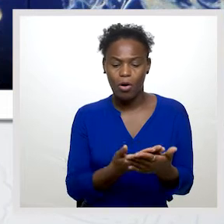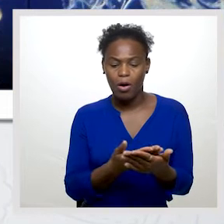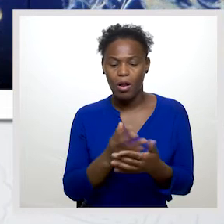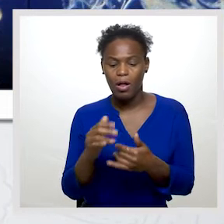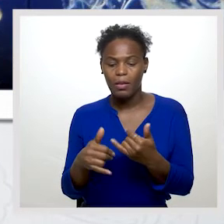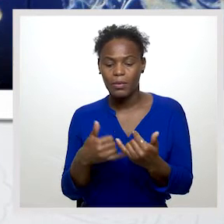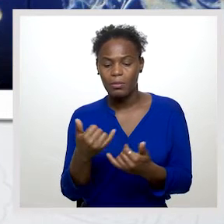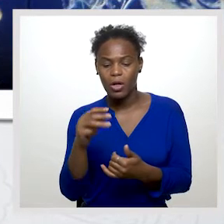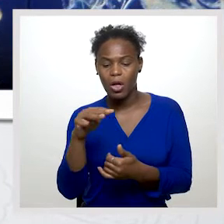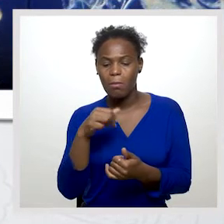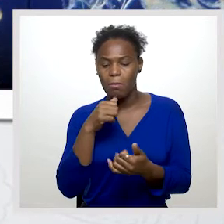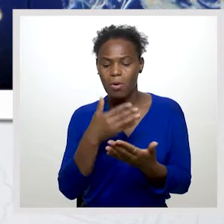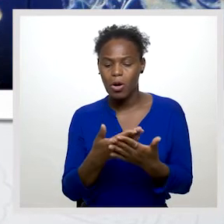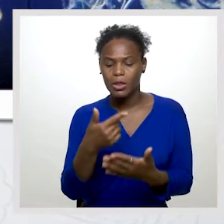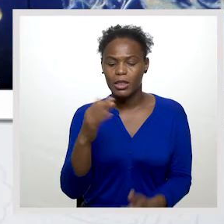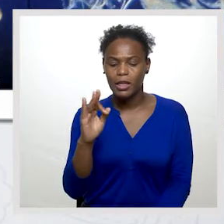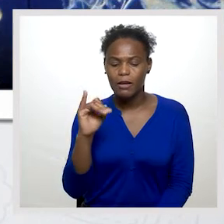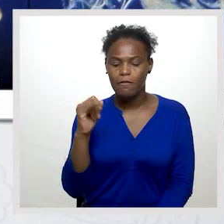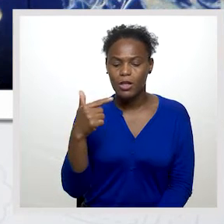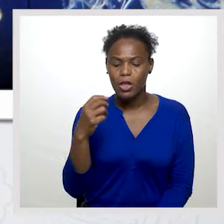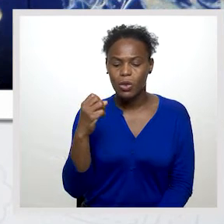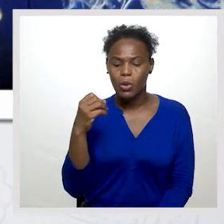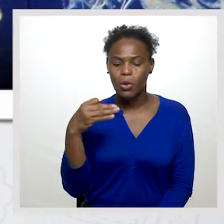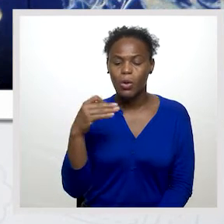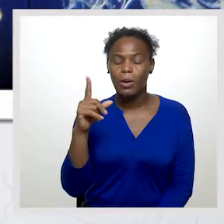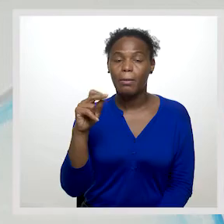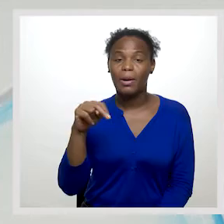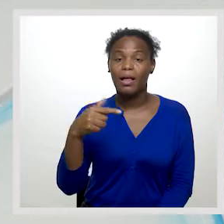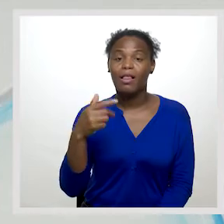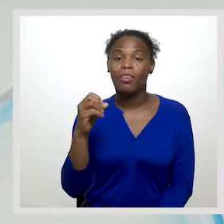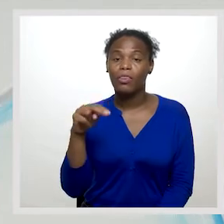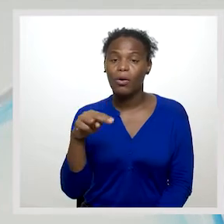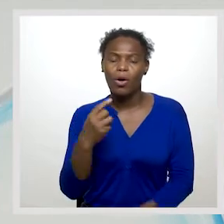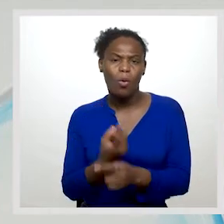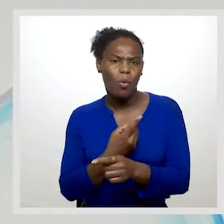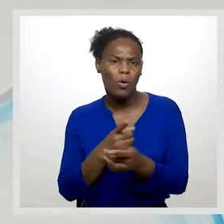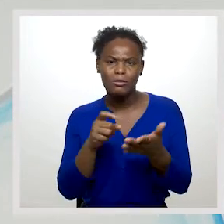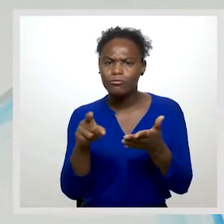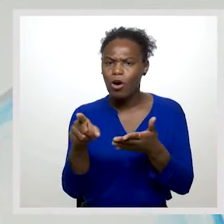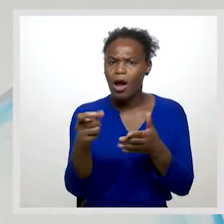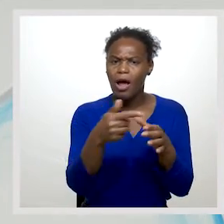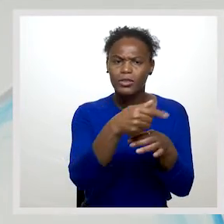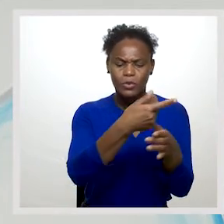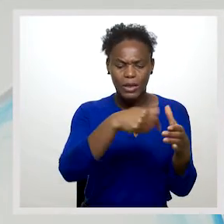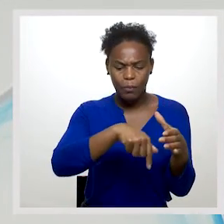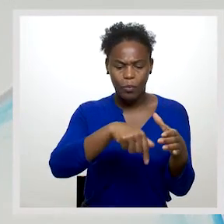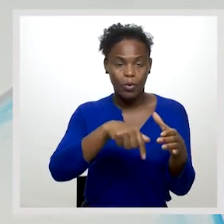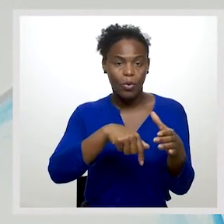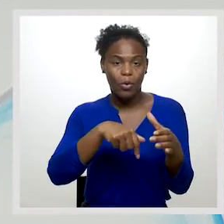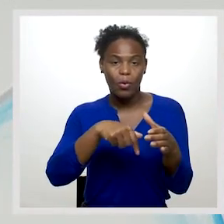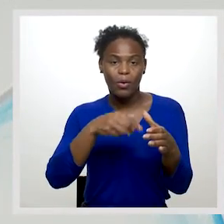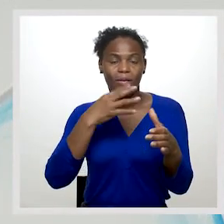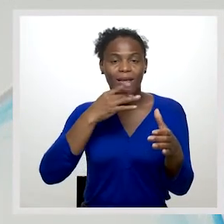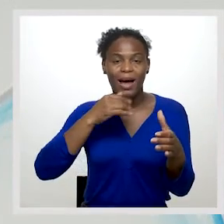e morte do fitoplâncton. O que quer dizer fitoplâncton? São micro-organismos que nós encontramos